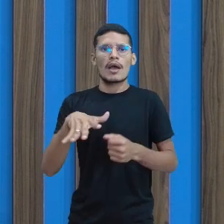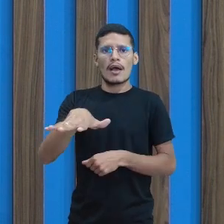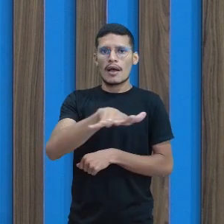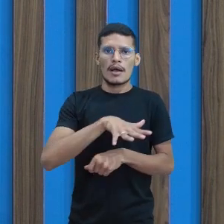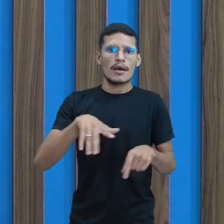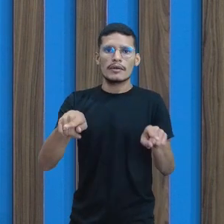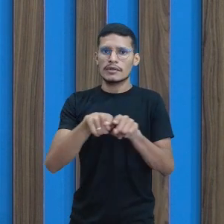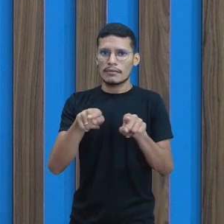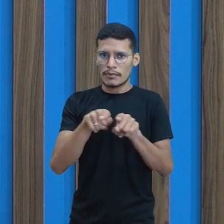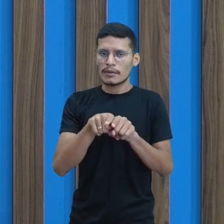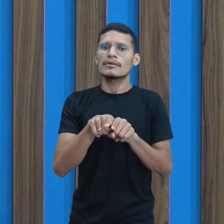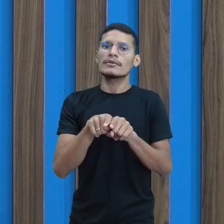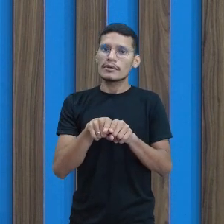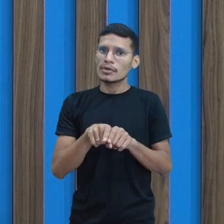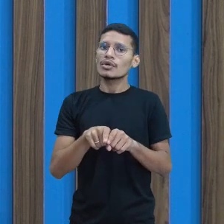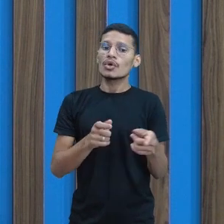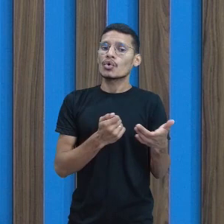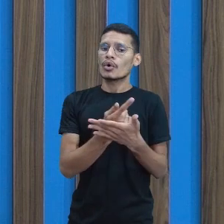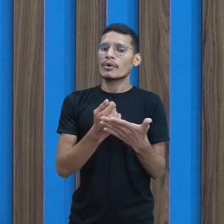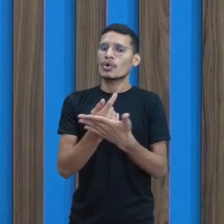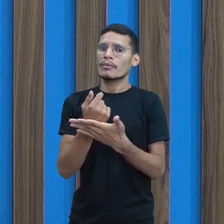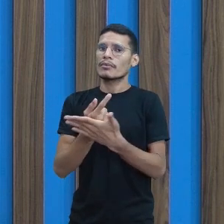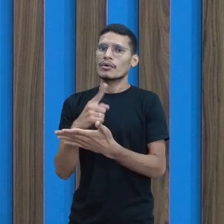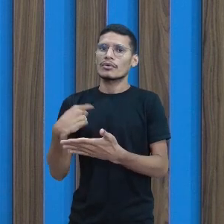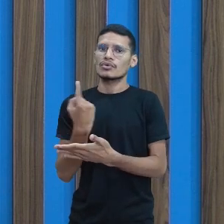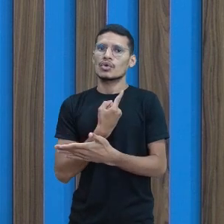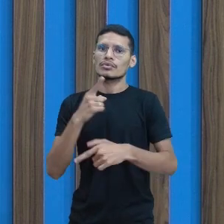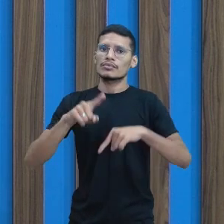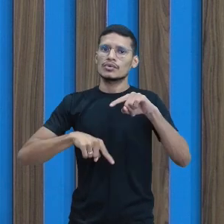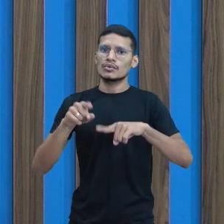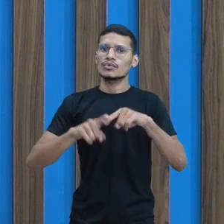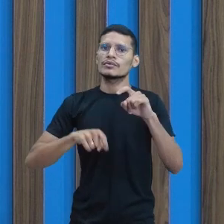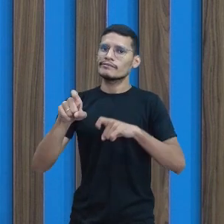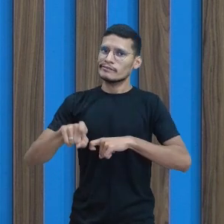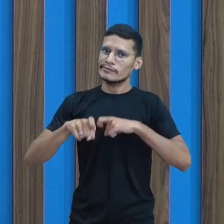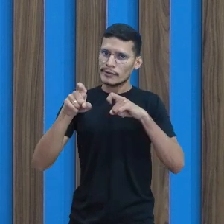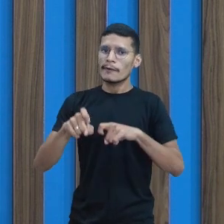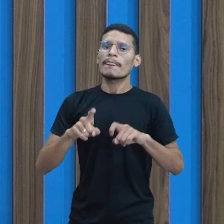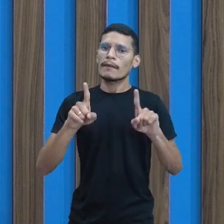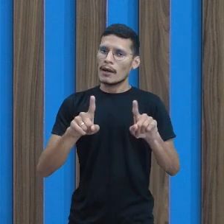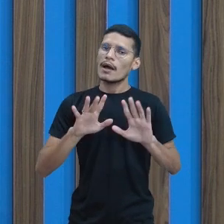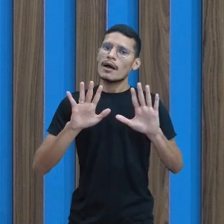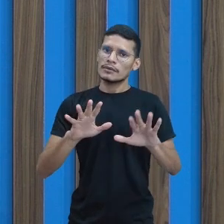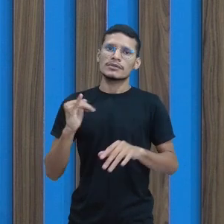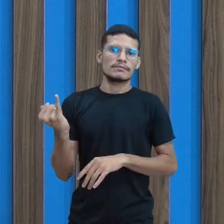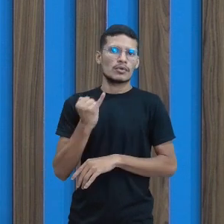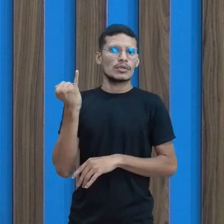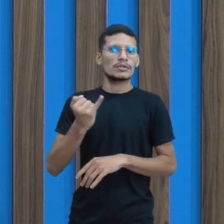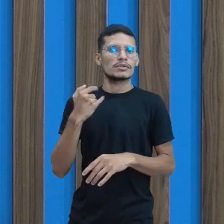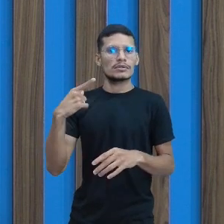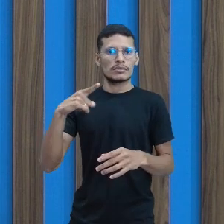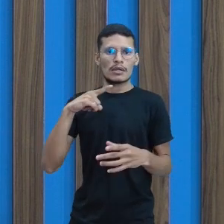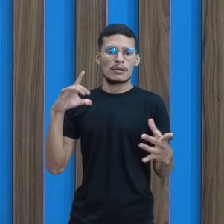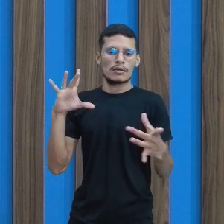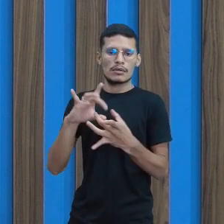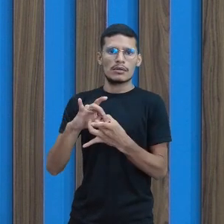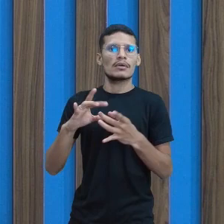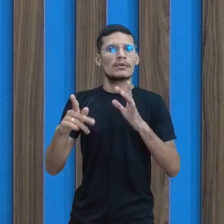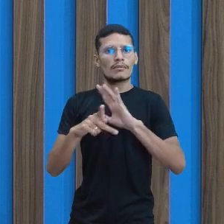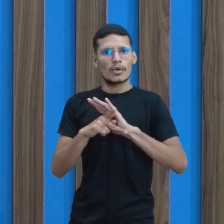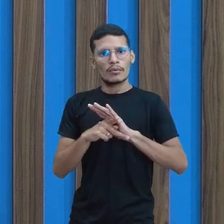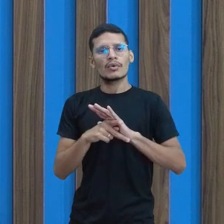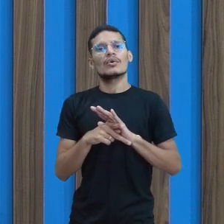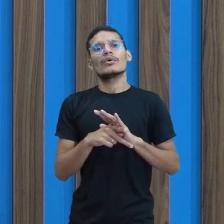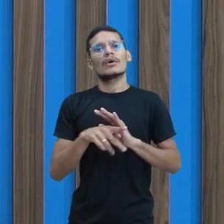região que compram dos nossos produtos agrícolas, então é importante estar antenado, né, com a história